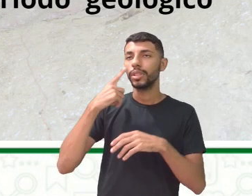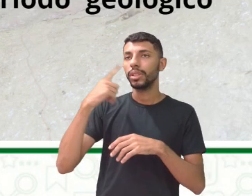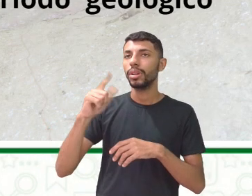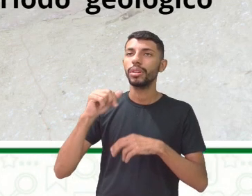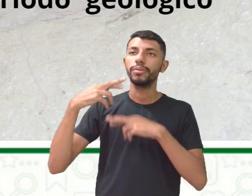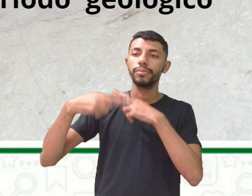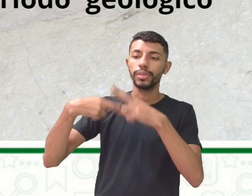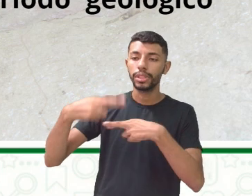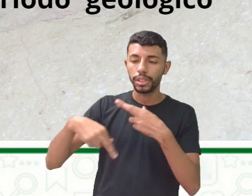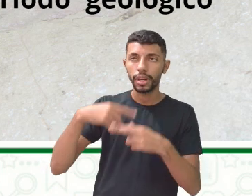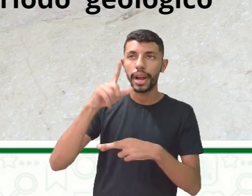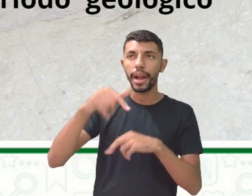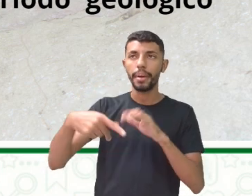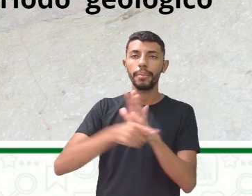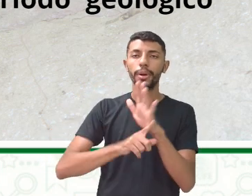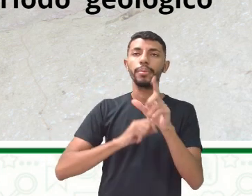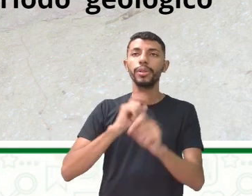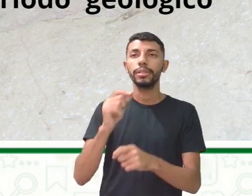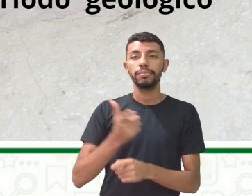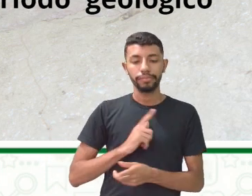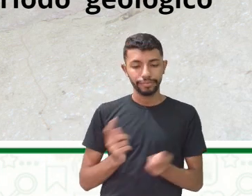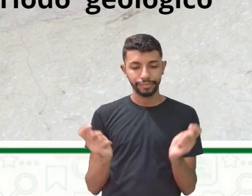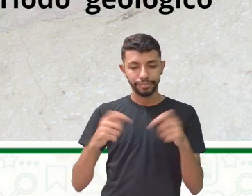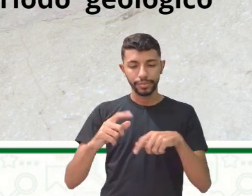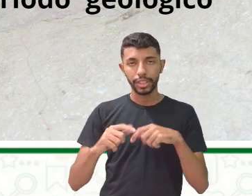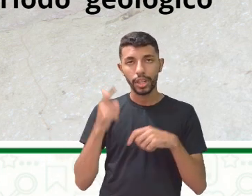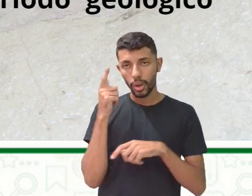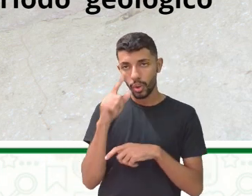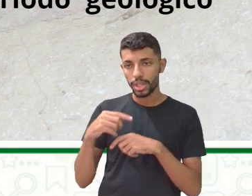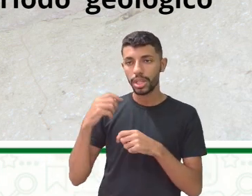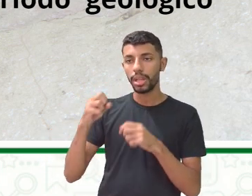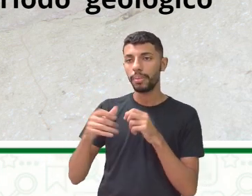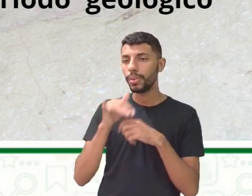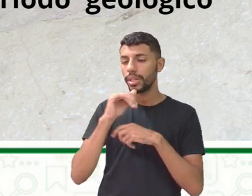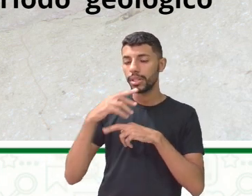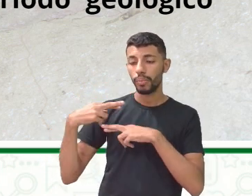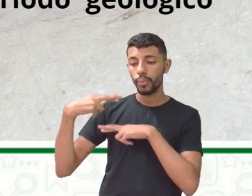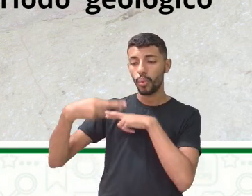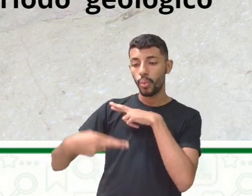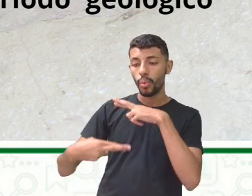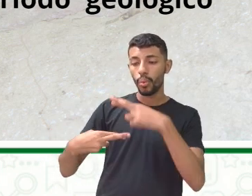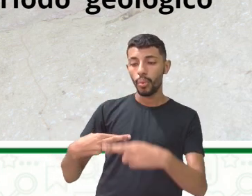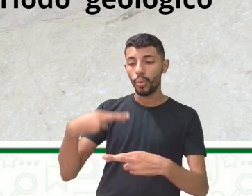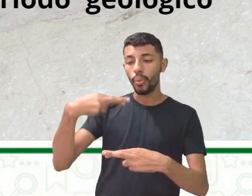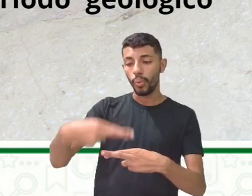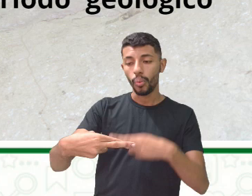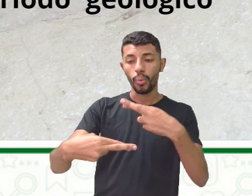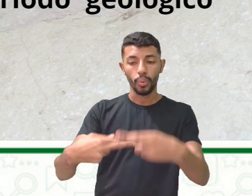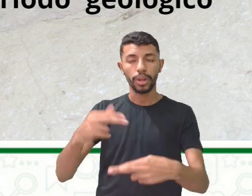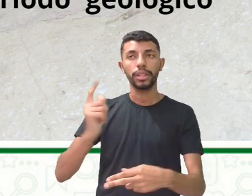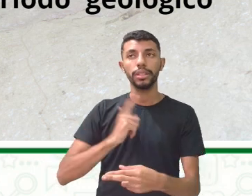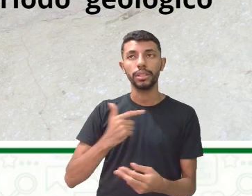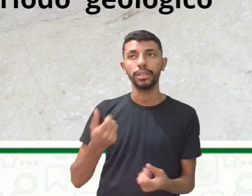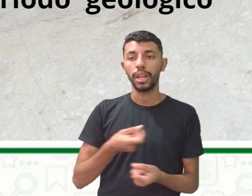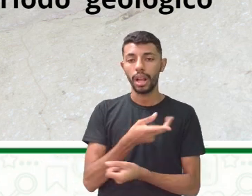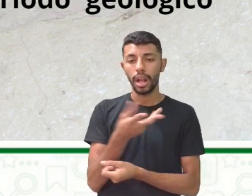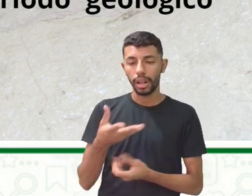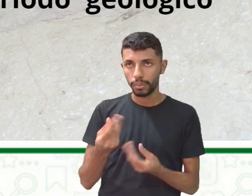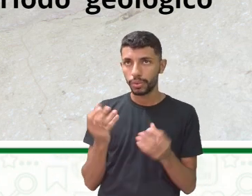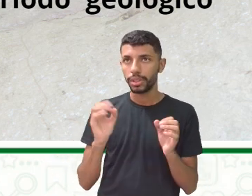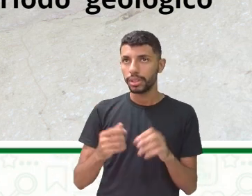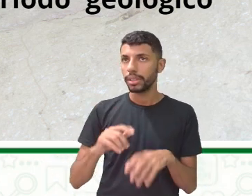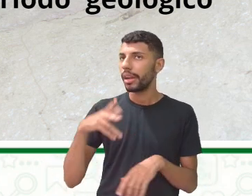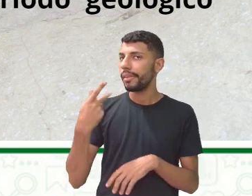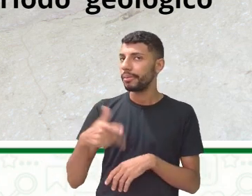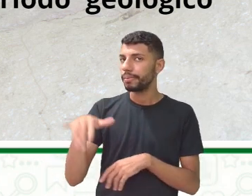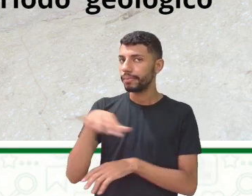naturais renováveis são aqueles que possuem capacidade de se renovar, né? Isso que a gente estava falando, e tem em grande quantidade no nosso meio